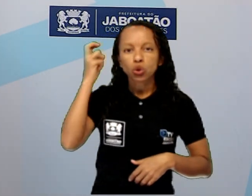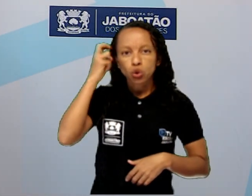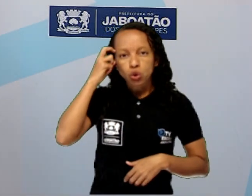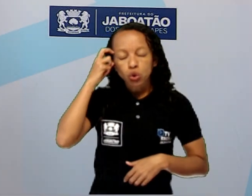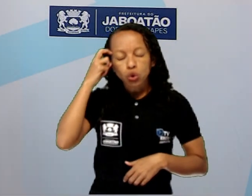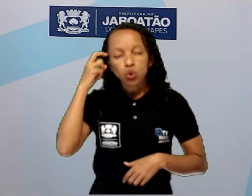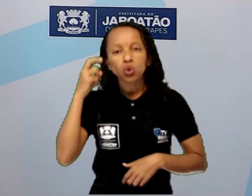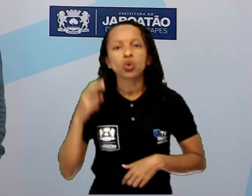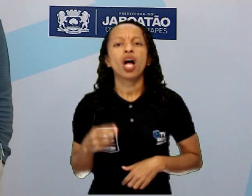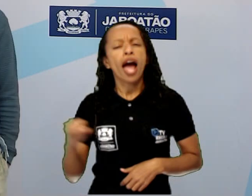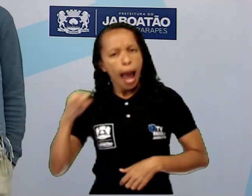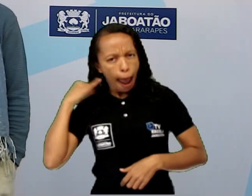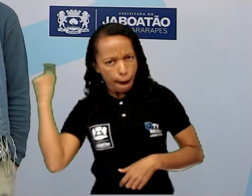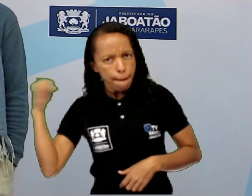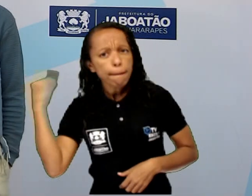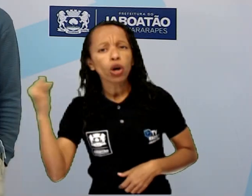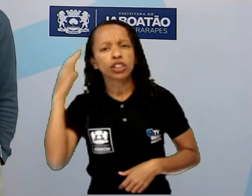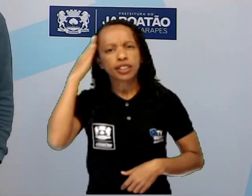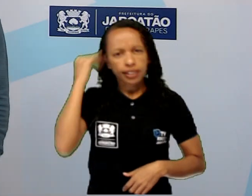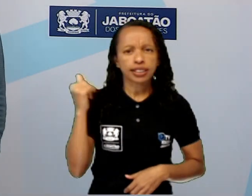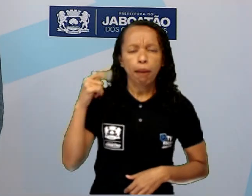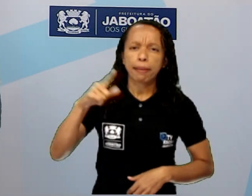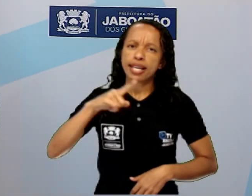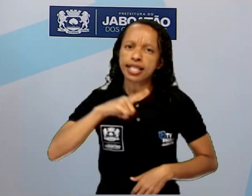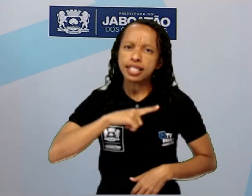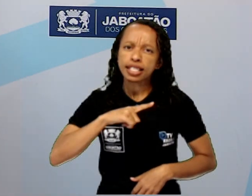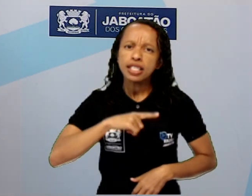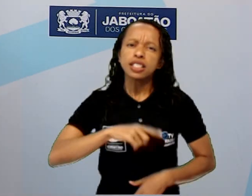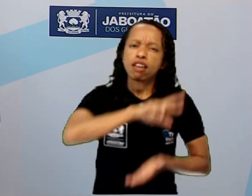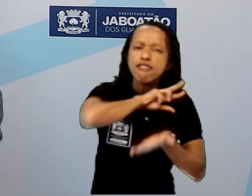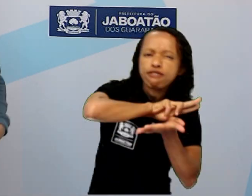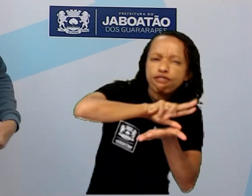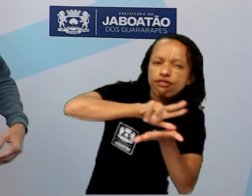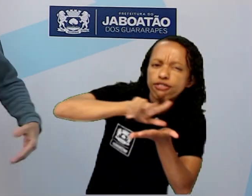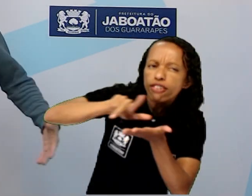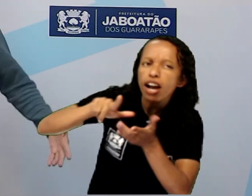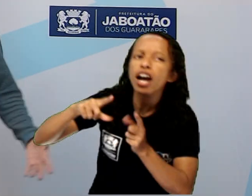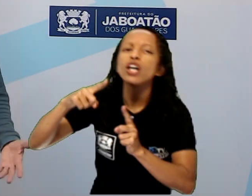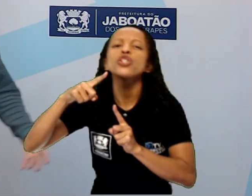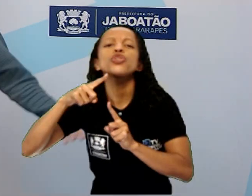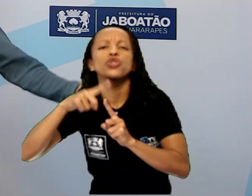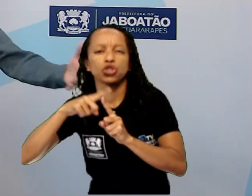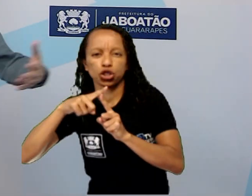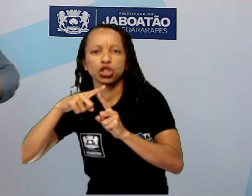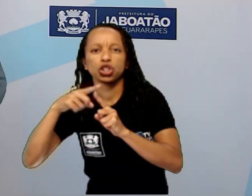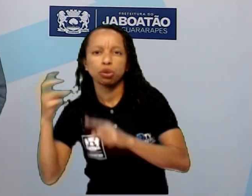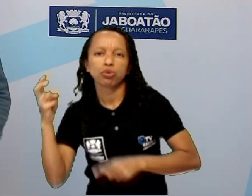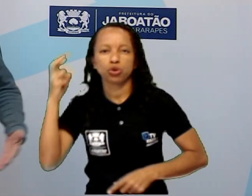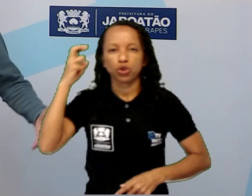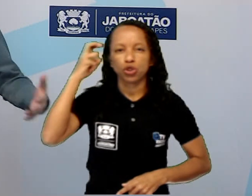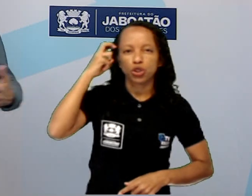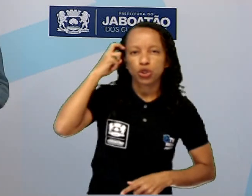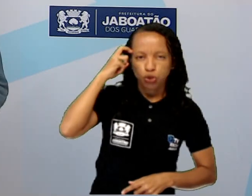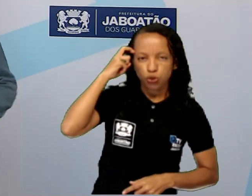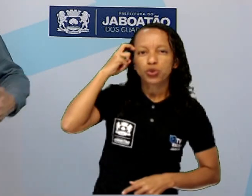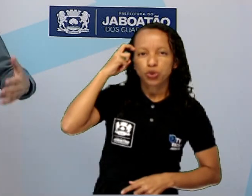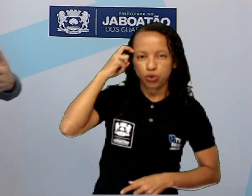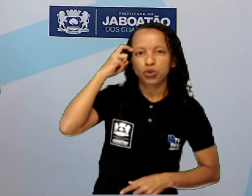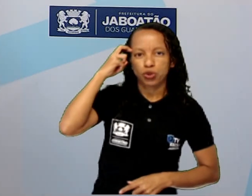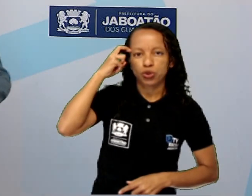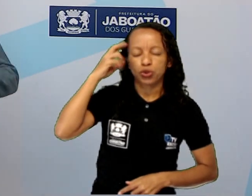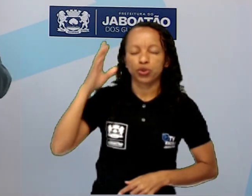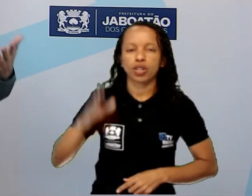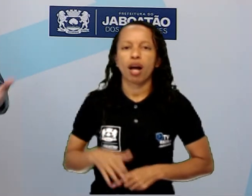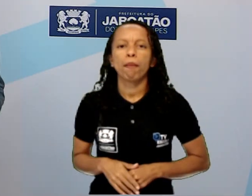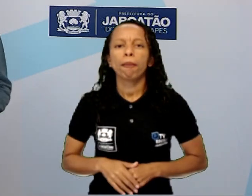de caracterizações, de categorias. Por exemplo, a cultura de massas, né? Que é essa cultura que lança moda, lança música,